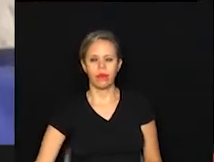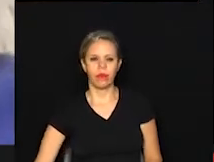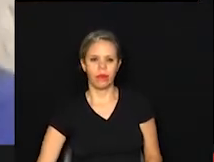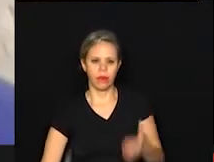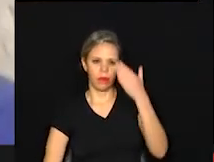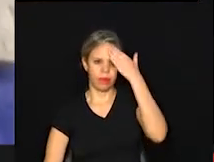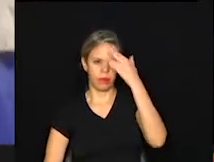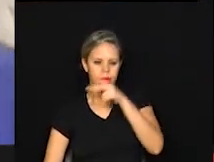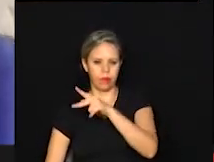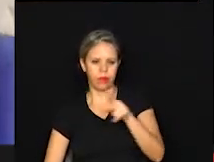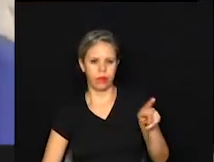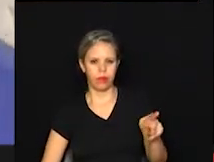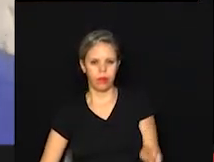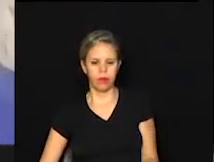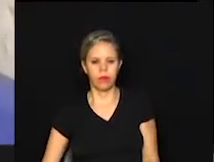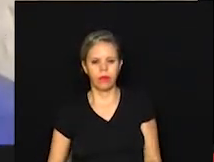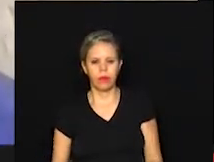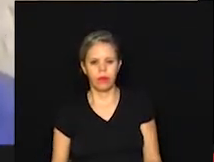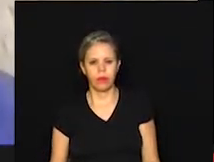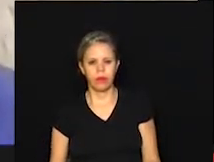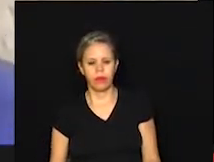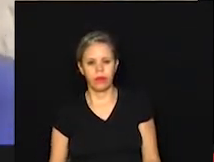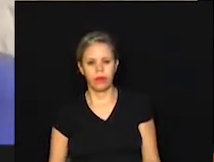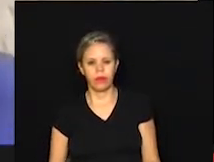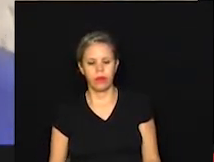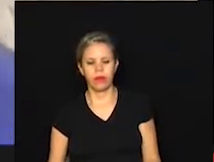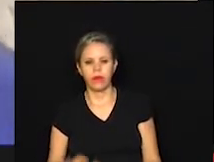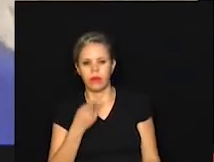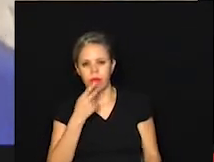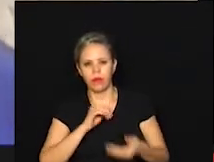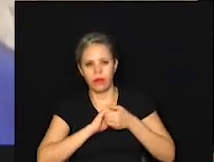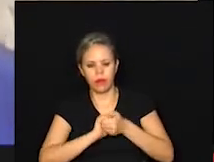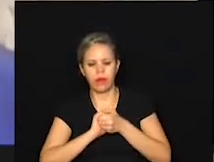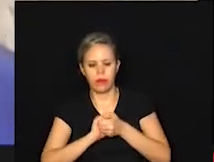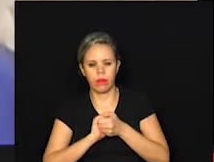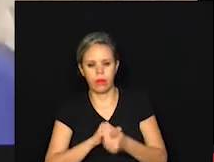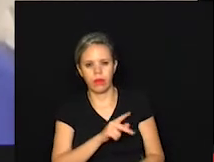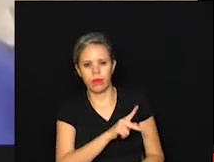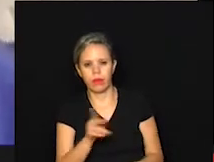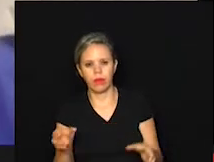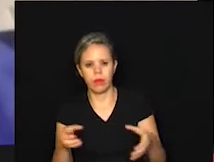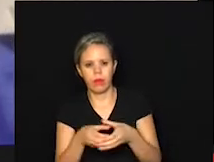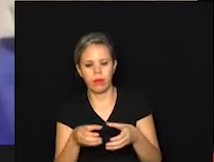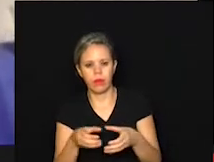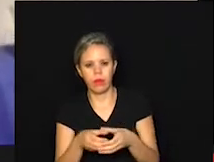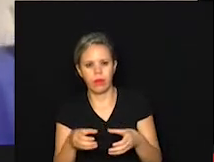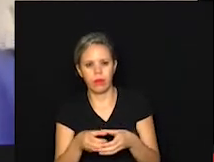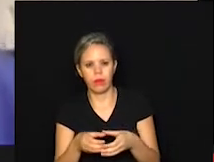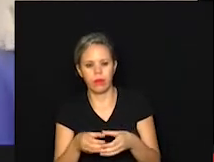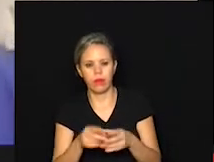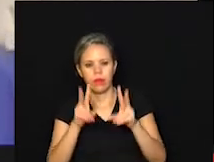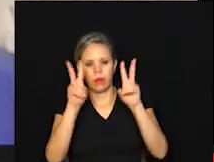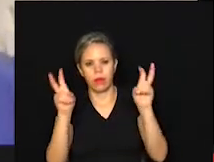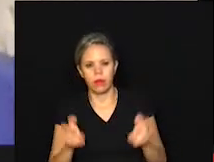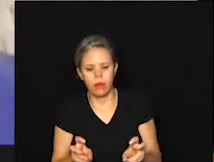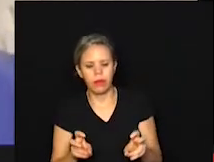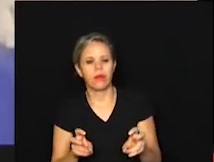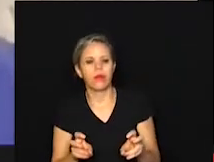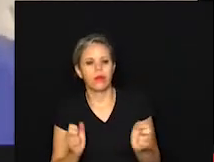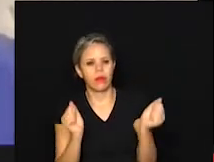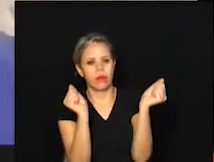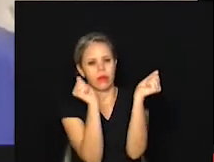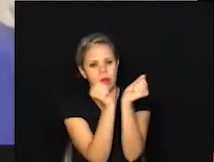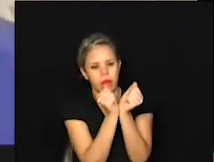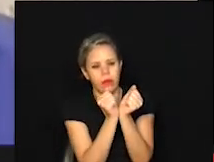Obrigado, presidente. Quero fazer uma saudação ao presidente da Comissão da Verdade sobre a Escravidão Negra no Brasil, doutor